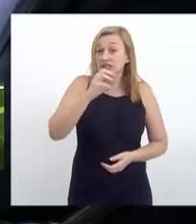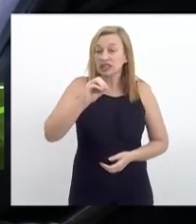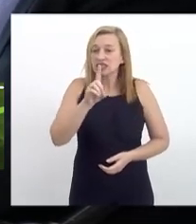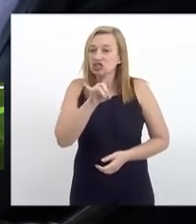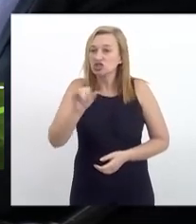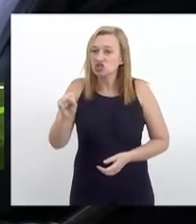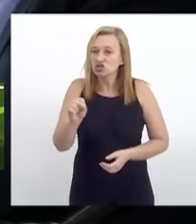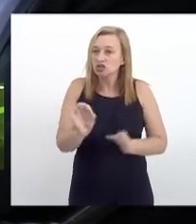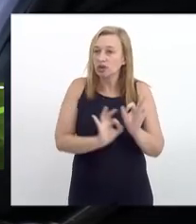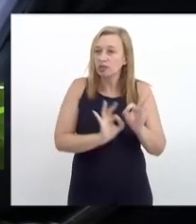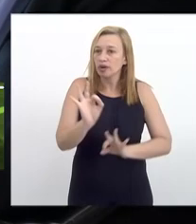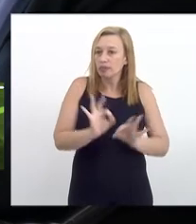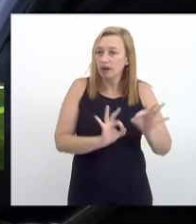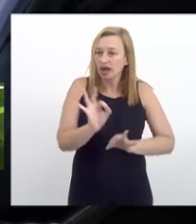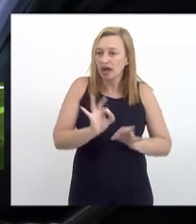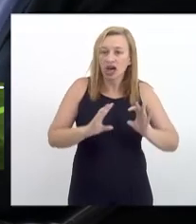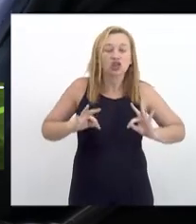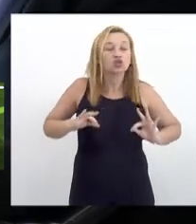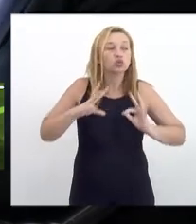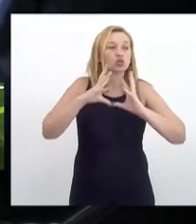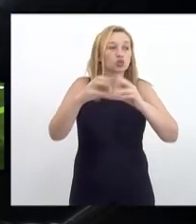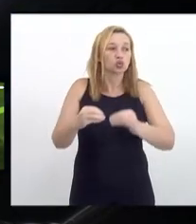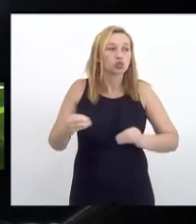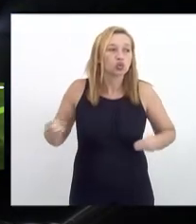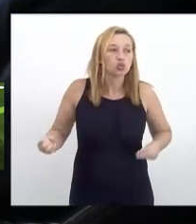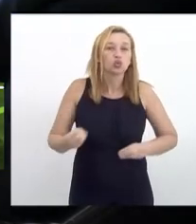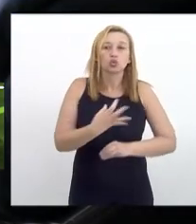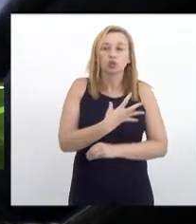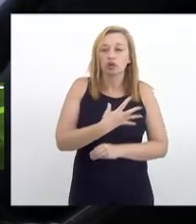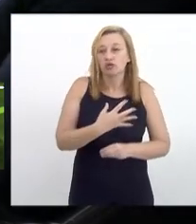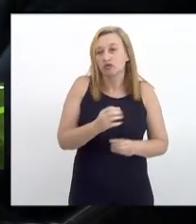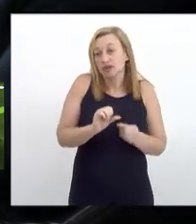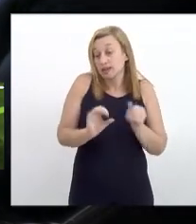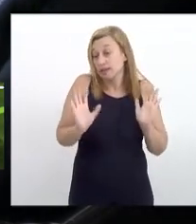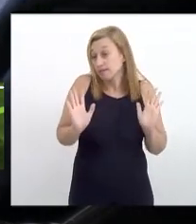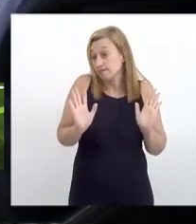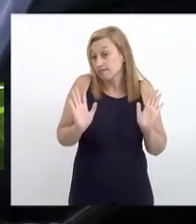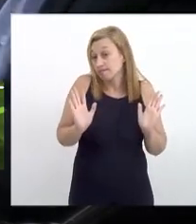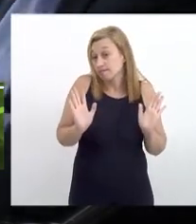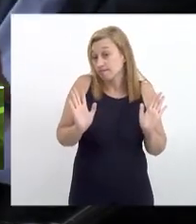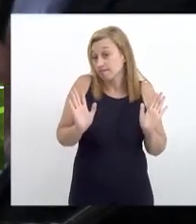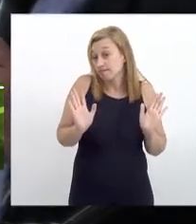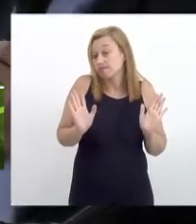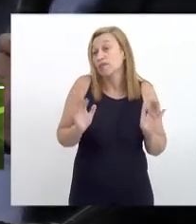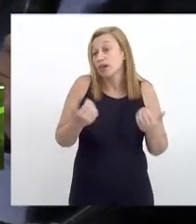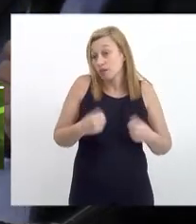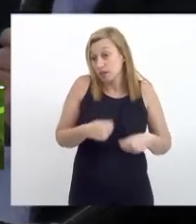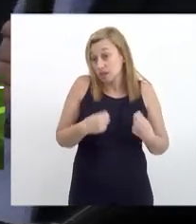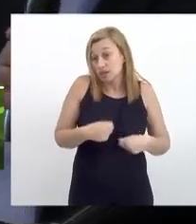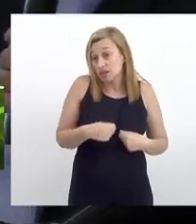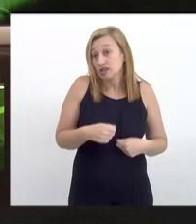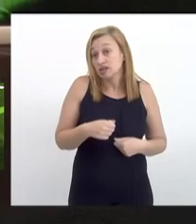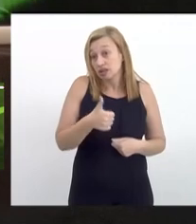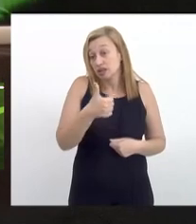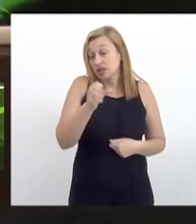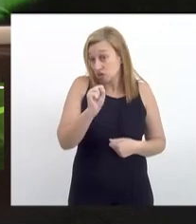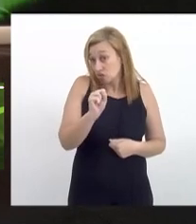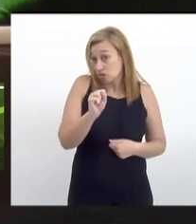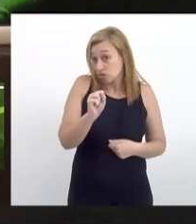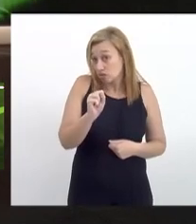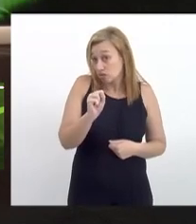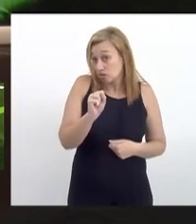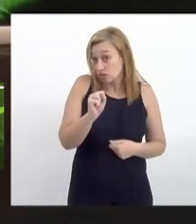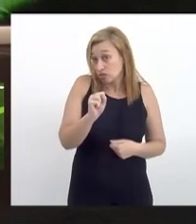preparar o plano todo novo e fazer porque eu tenho que refazer tem que ser 18 então é isso que a gente tem enfrentar